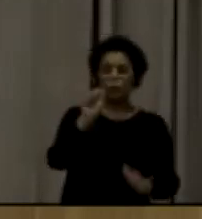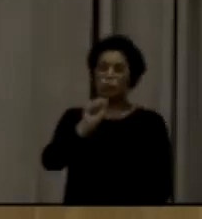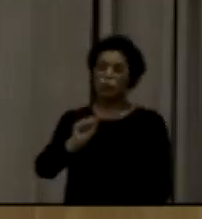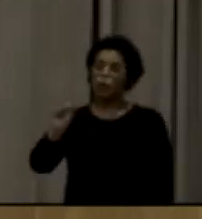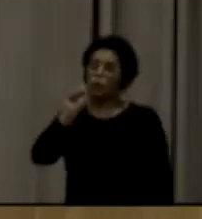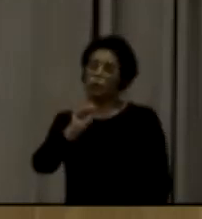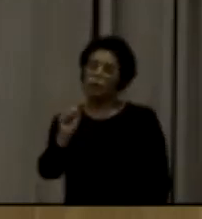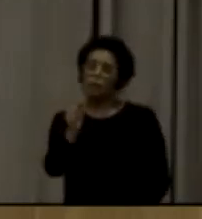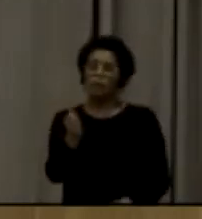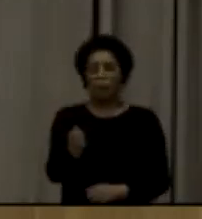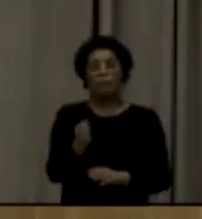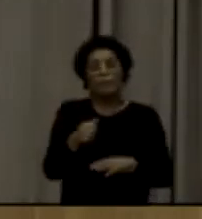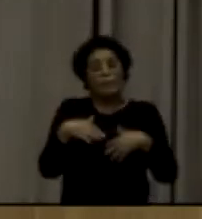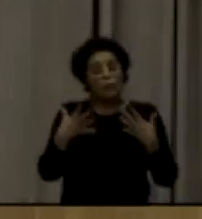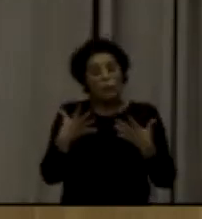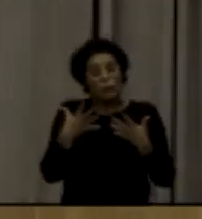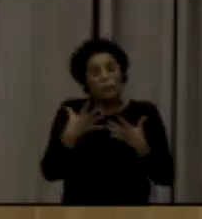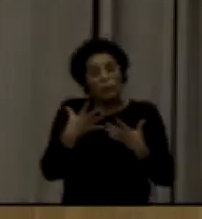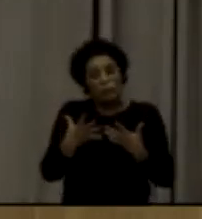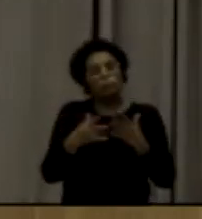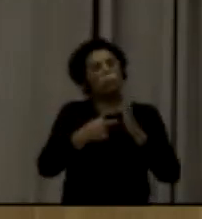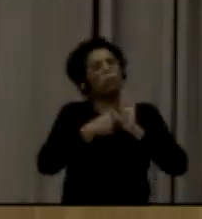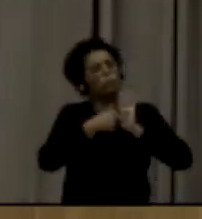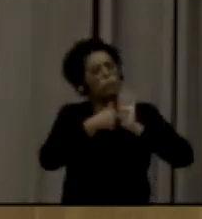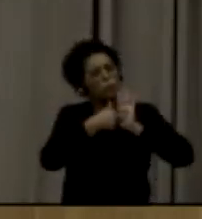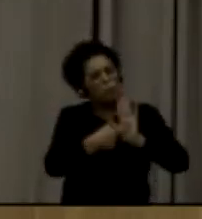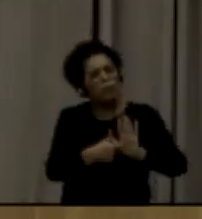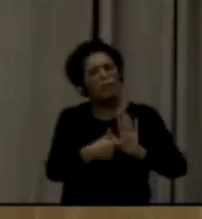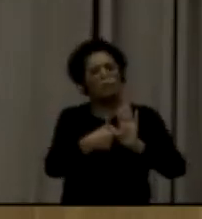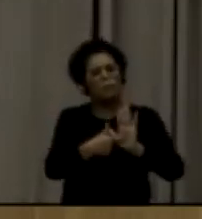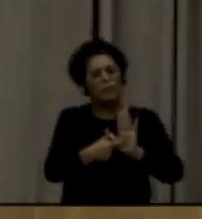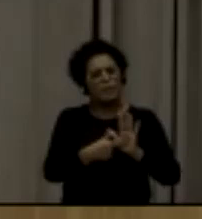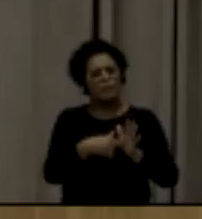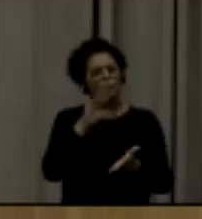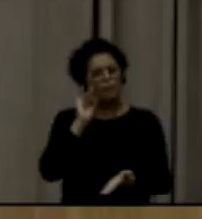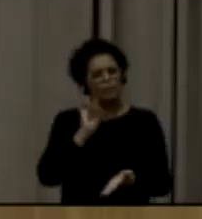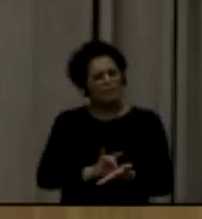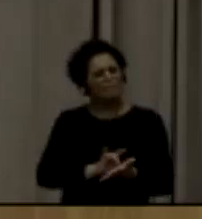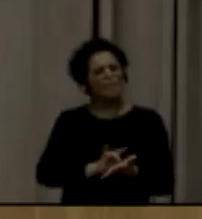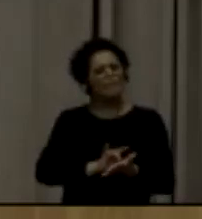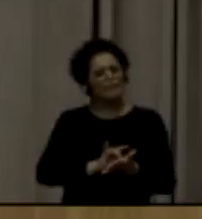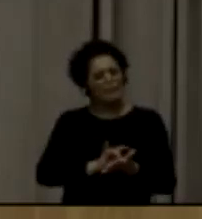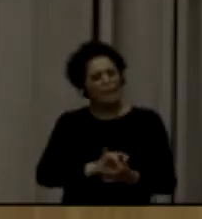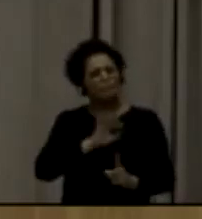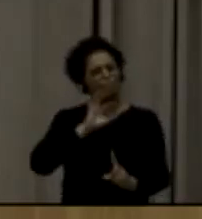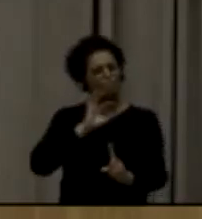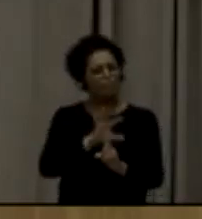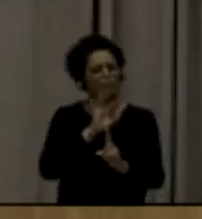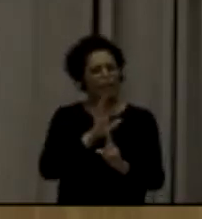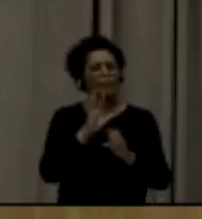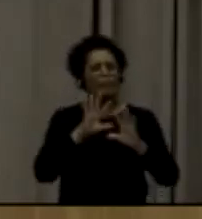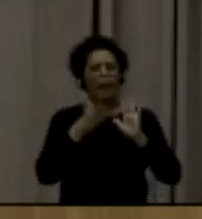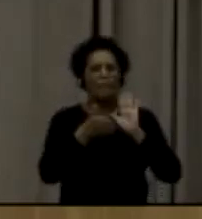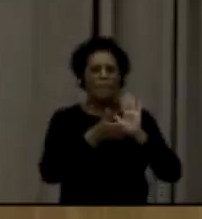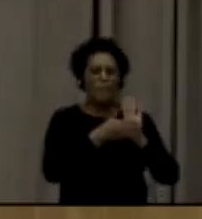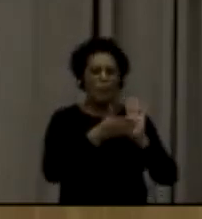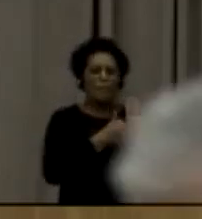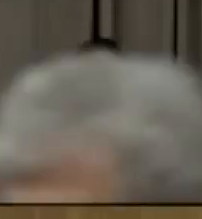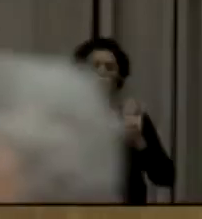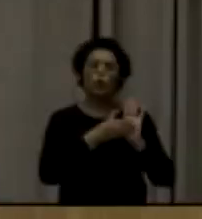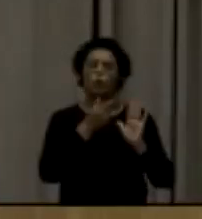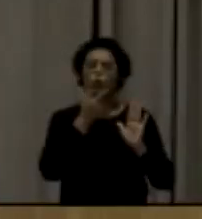E isso foi o que nós gostaríamos de destacar como muito forte, no sentido da proposta do Mário de